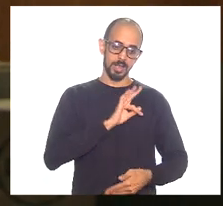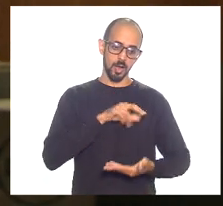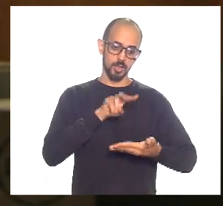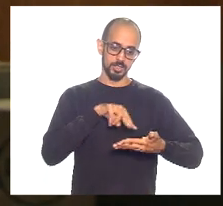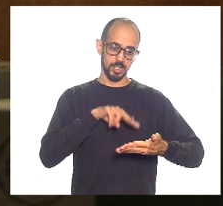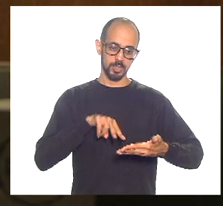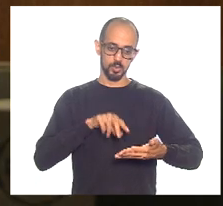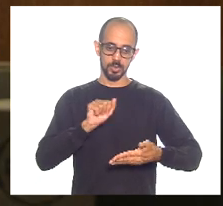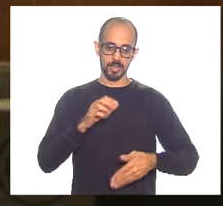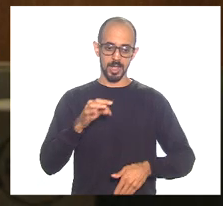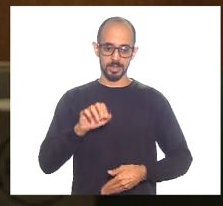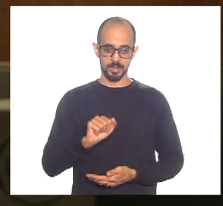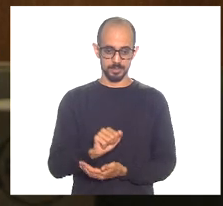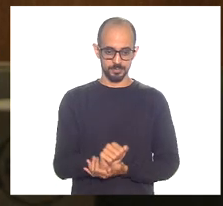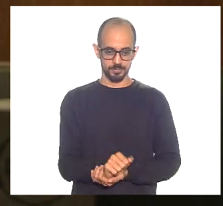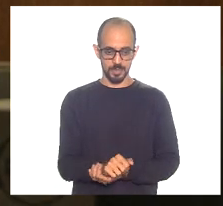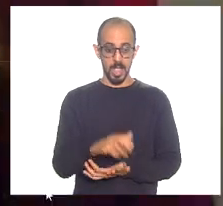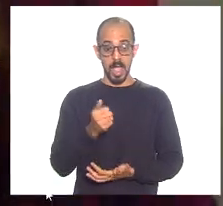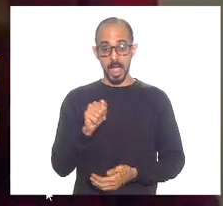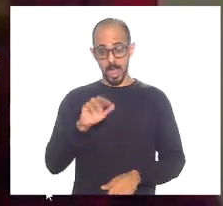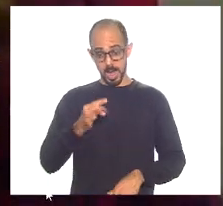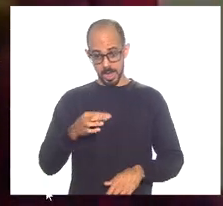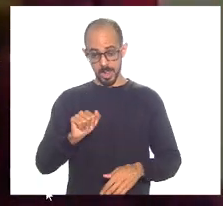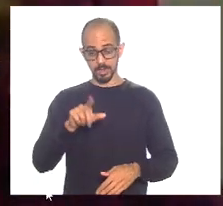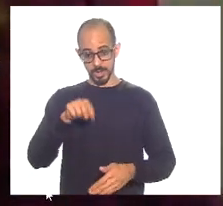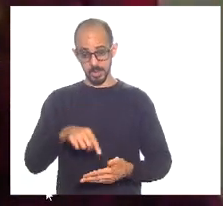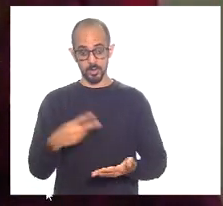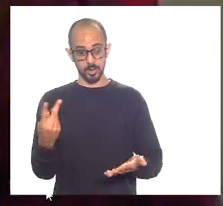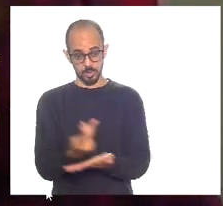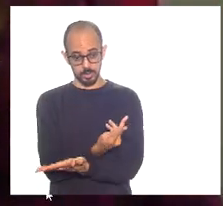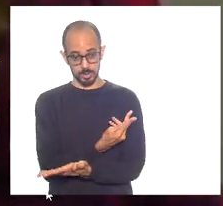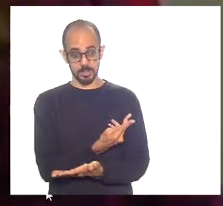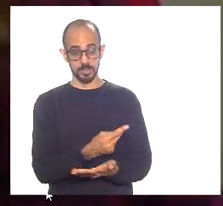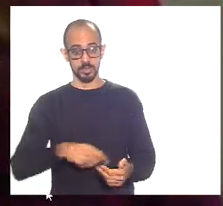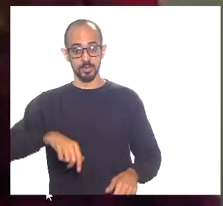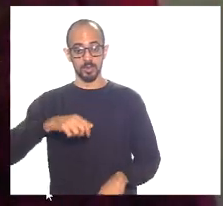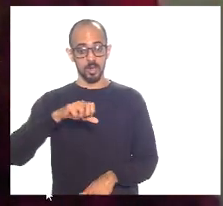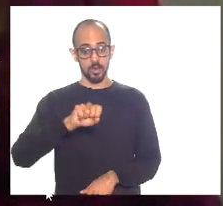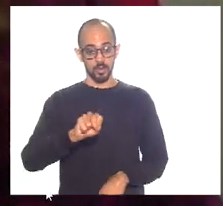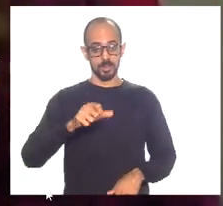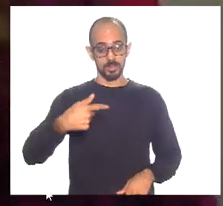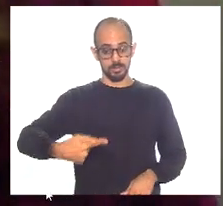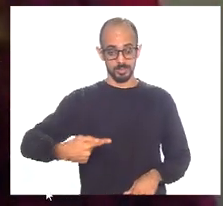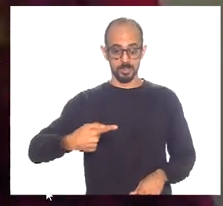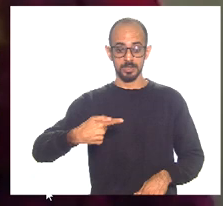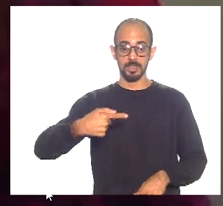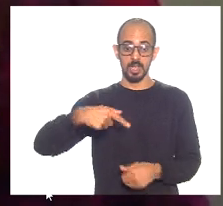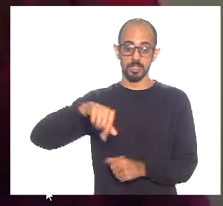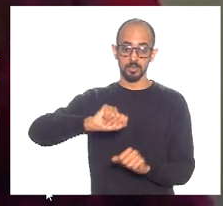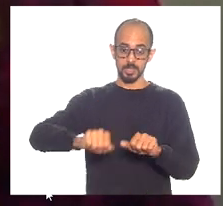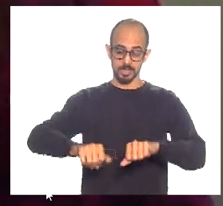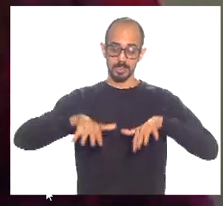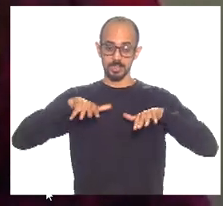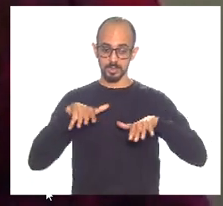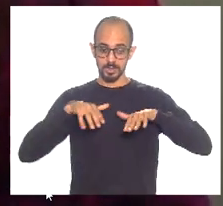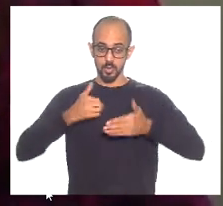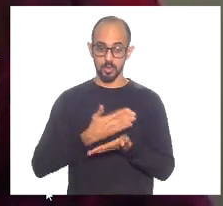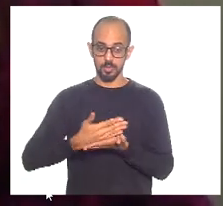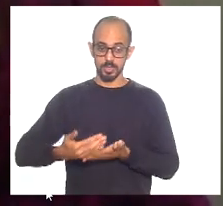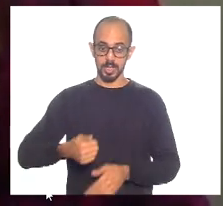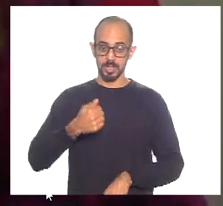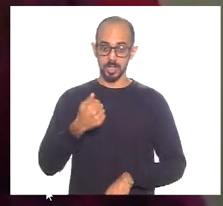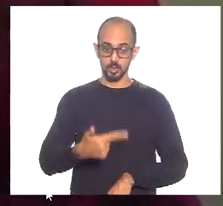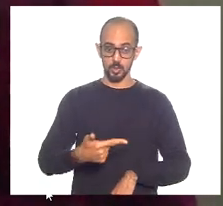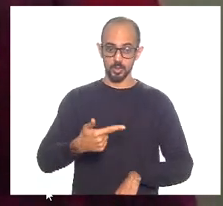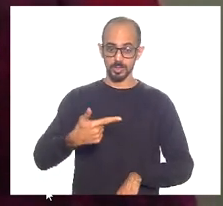anterior. A ata reflete com exatidão o ocorrido na 87ª sessão extraordinária, que iniciada às 12